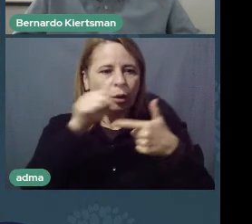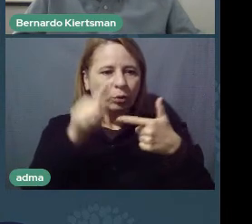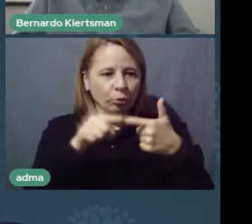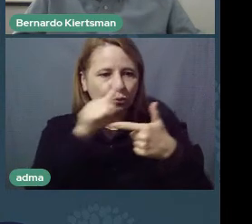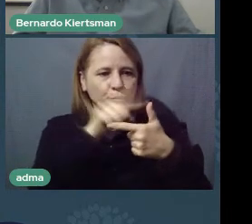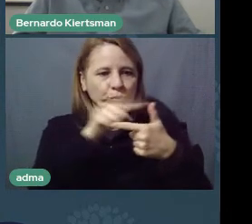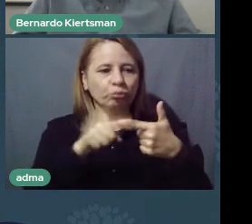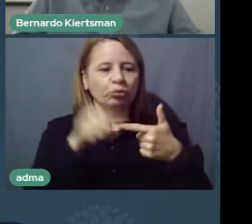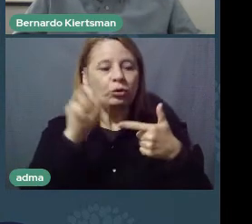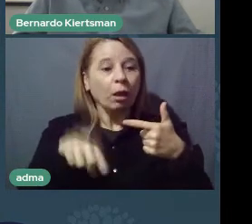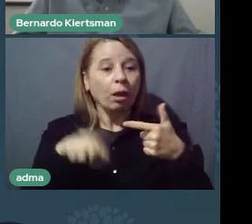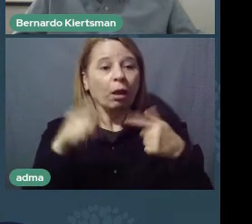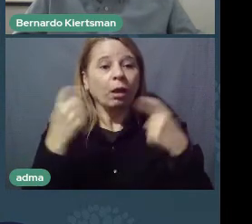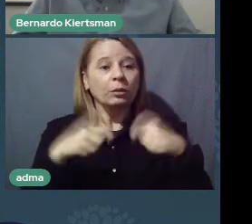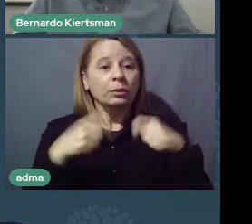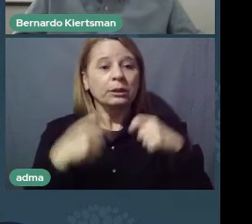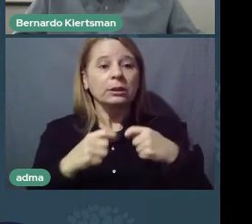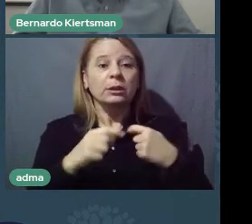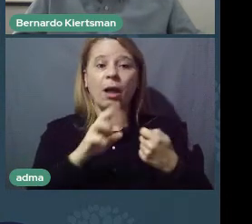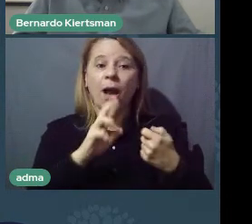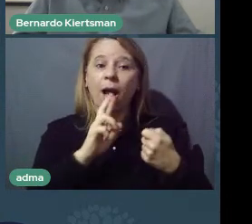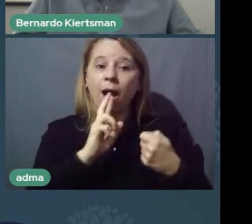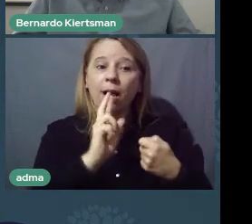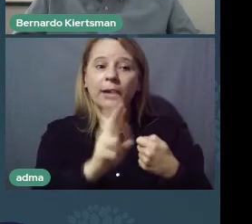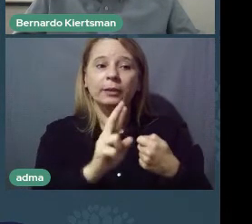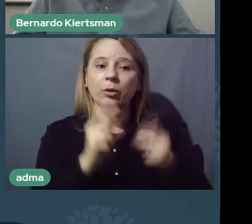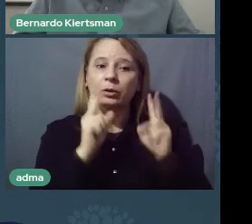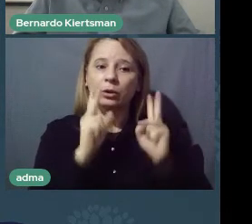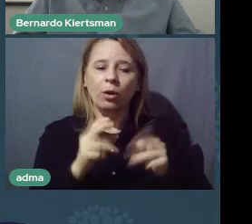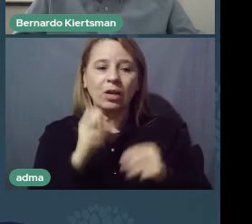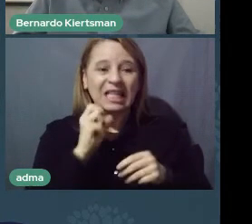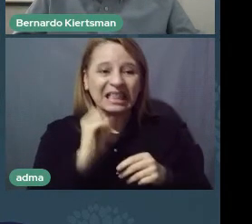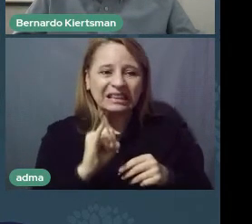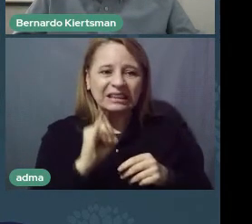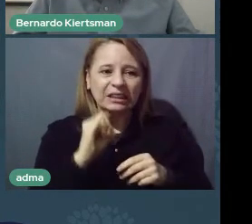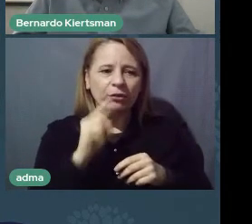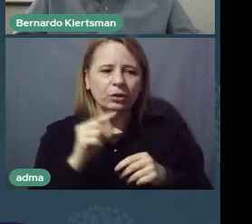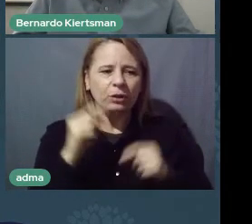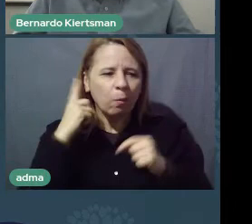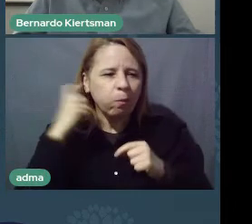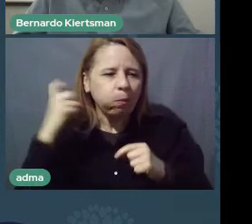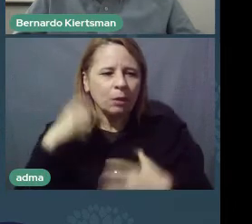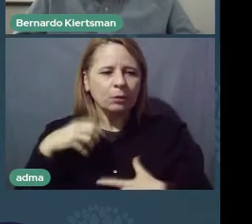questões devem ter a mesma resposta. Se você chiou